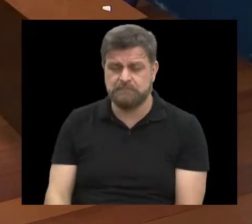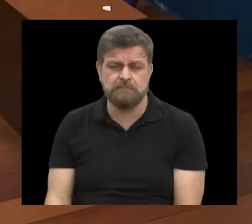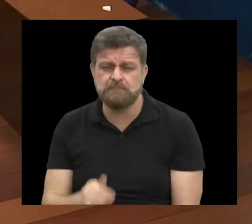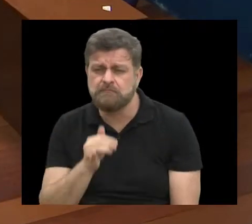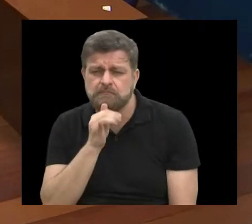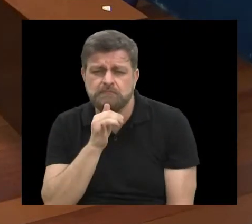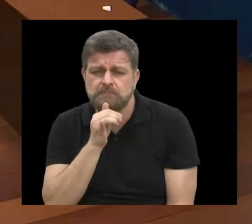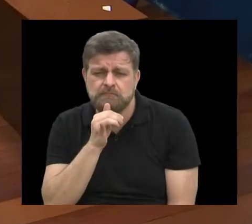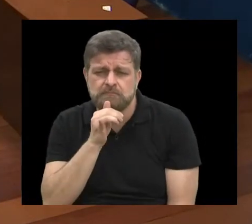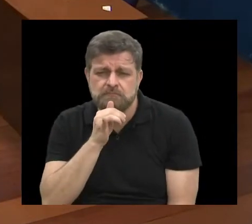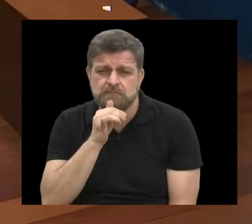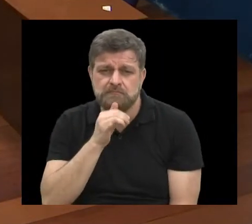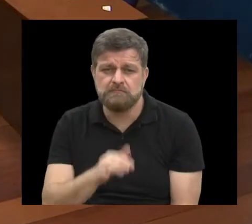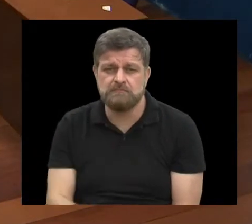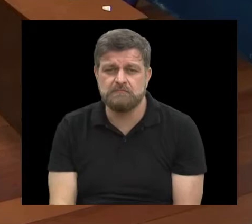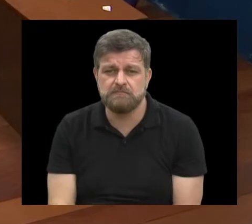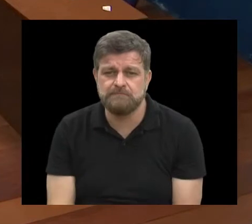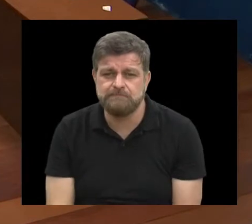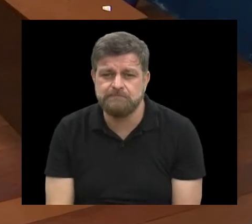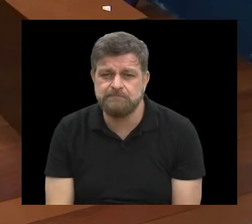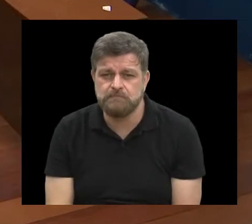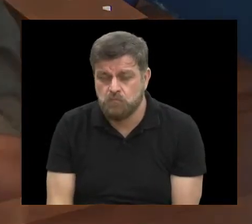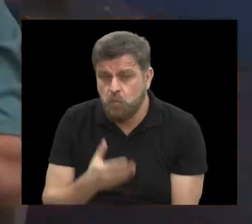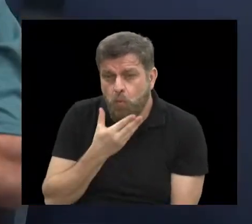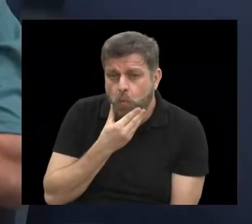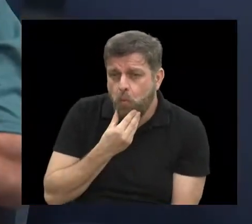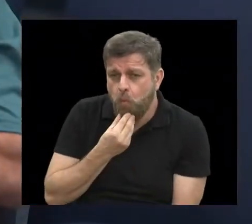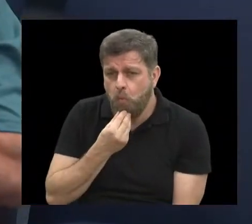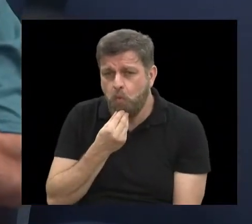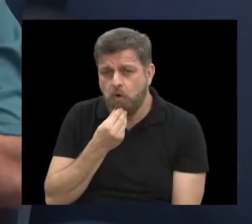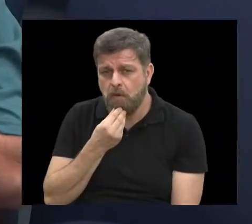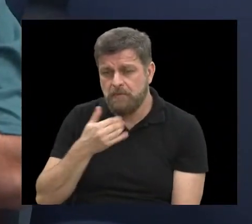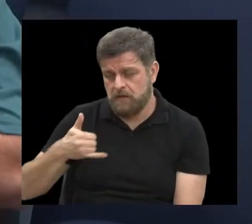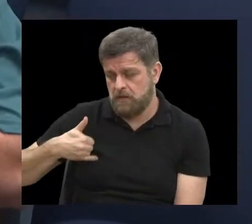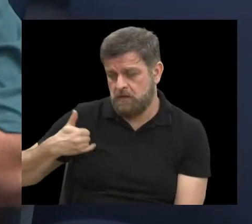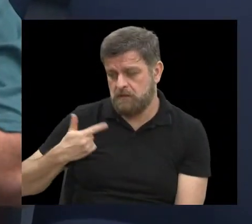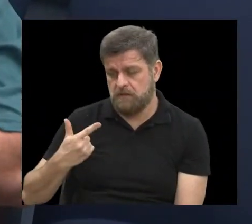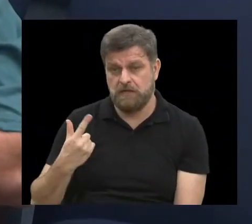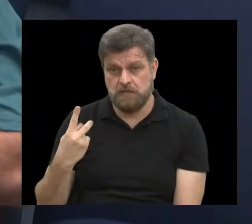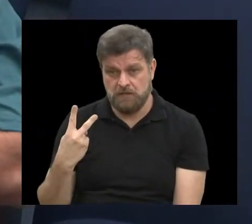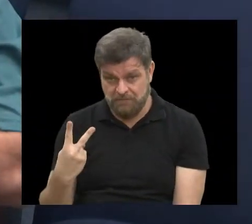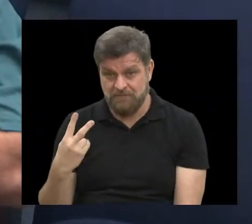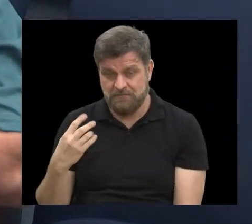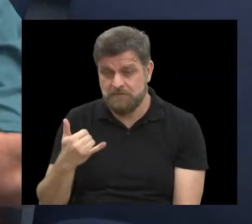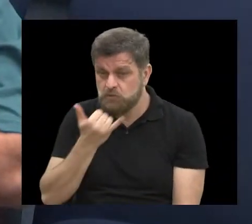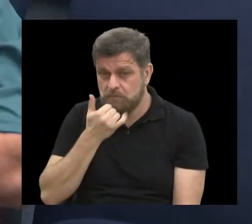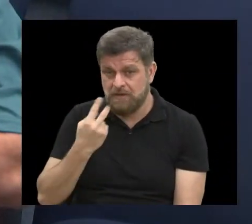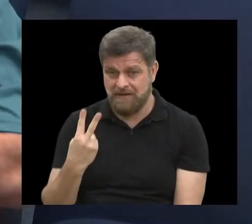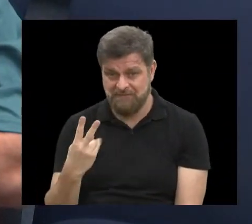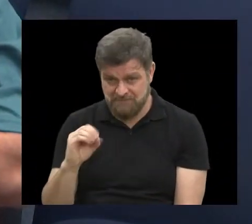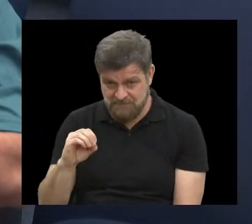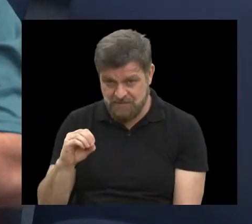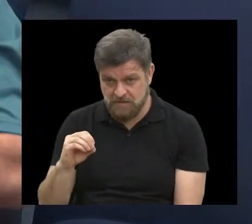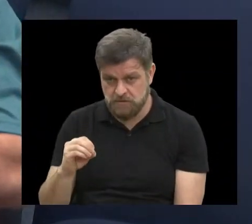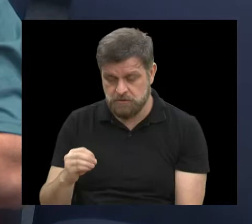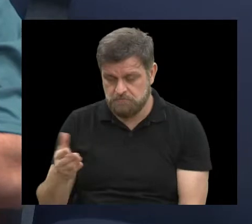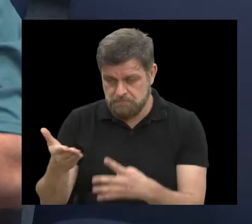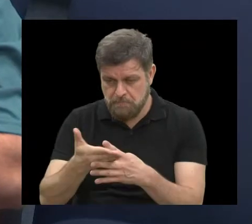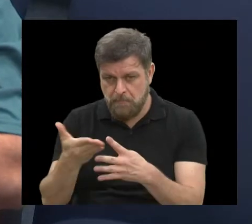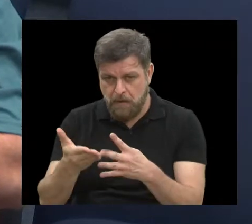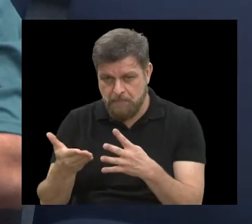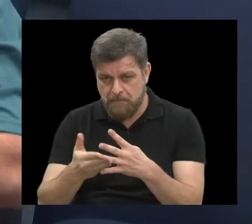exemplo assim, um homem com 20 anos começa a contribuir pelo